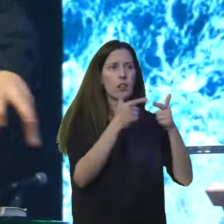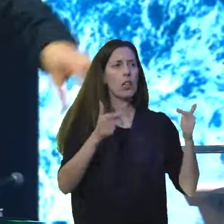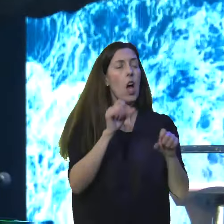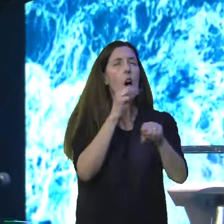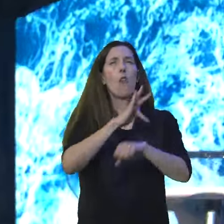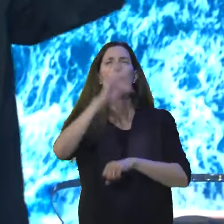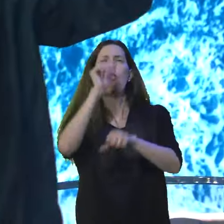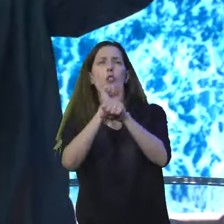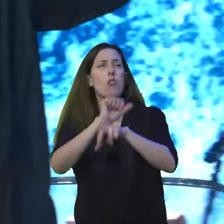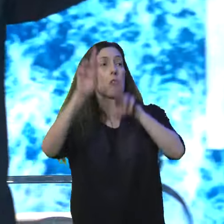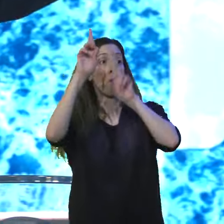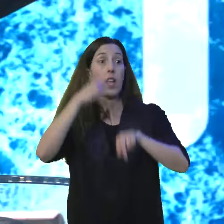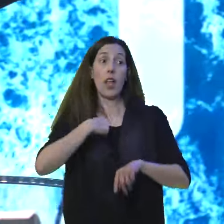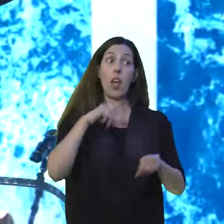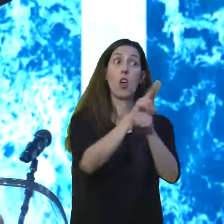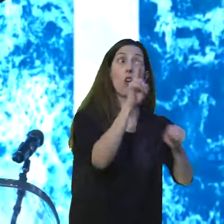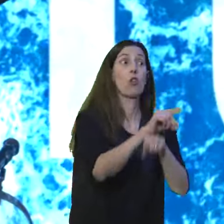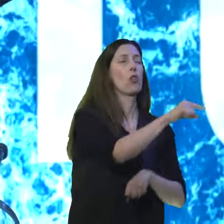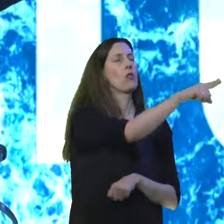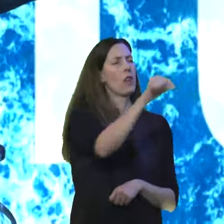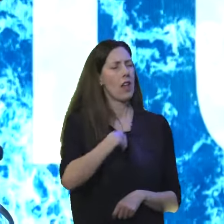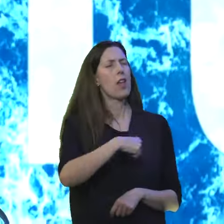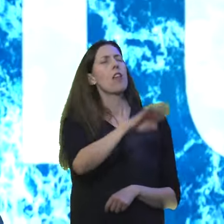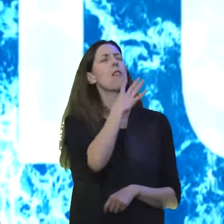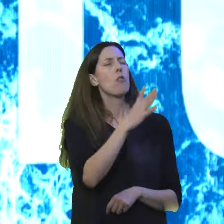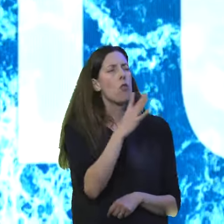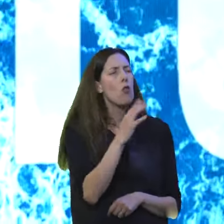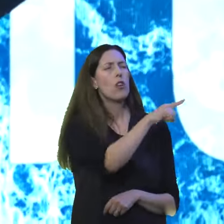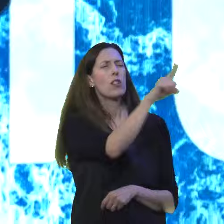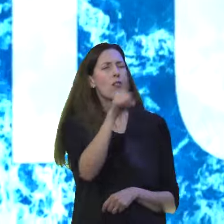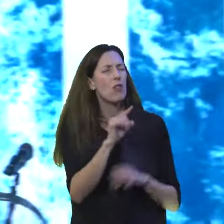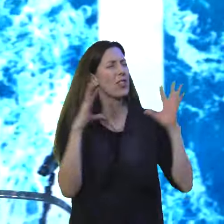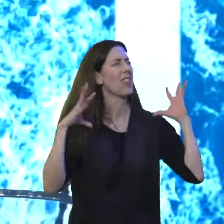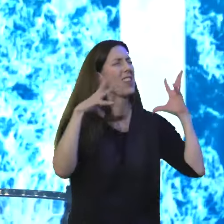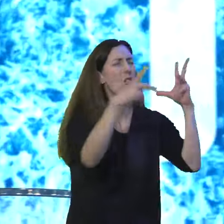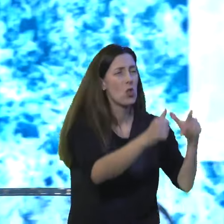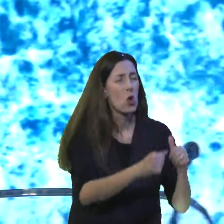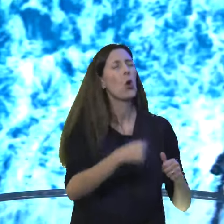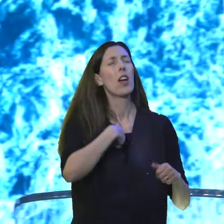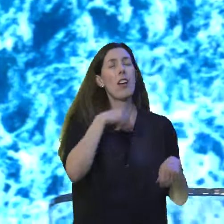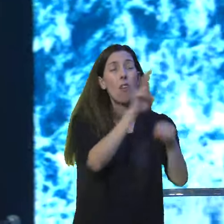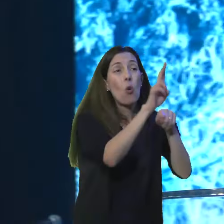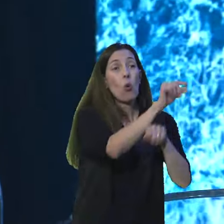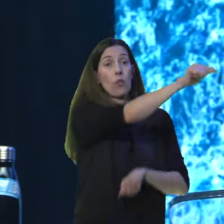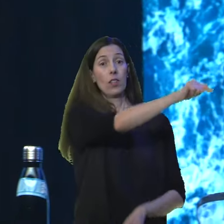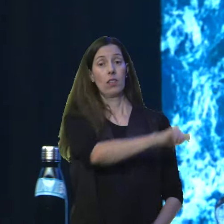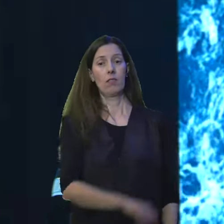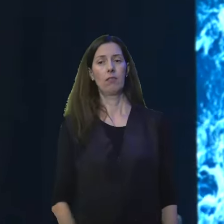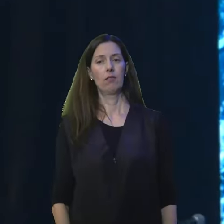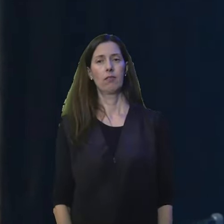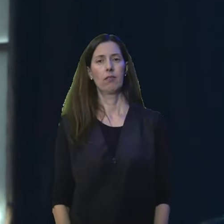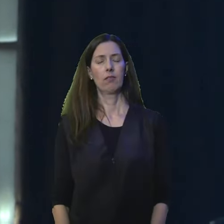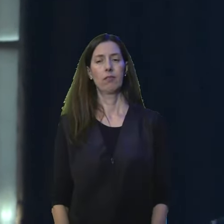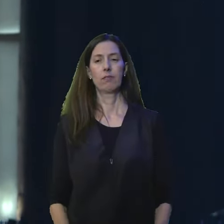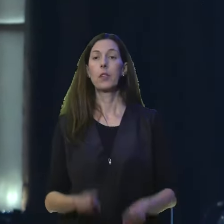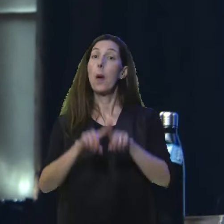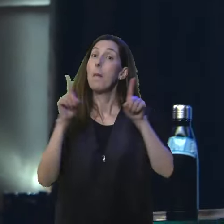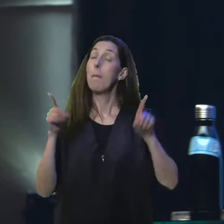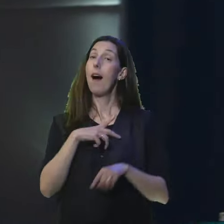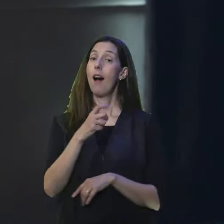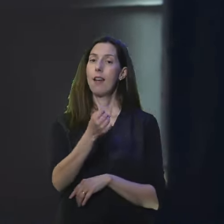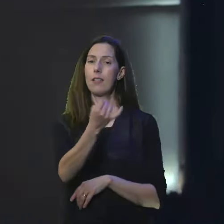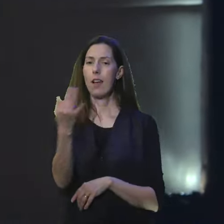esperança, eu cuido de você, eu sei os seus fios de cabelo contado, mesmo se você é careca, eu vou cuidar de você. Só que tem